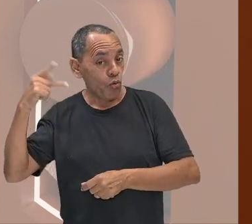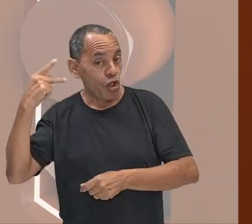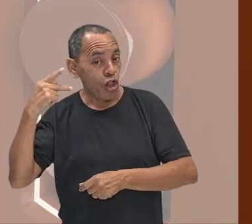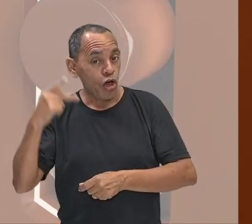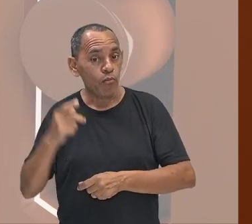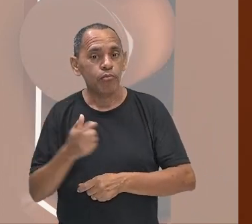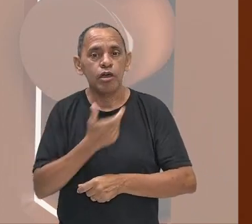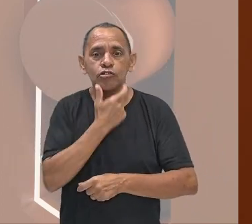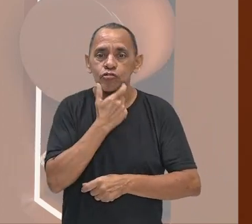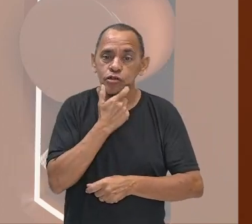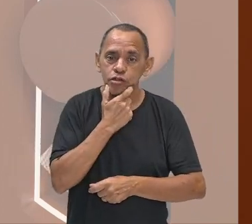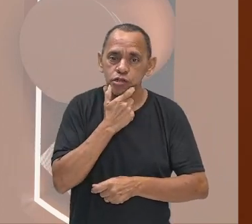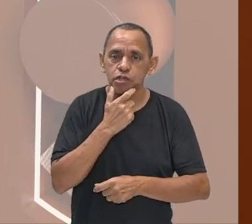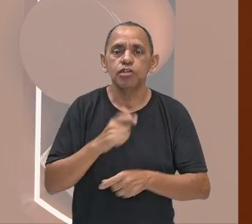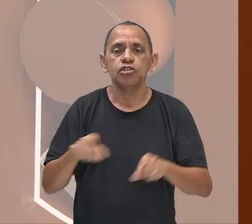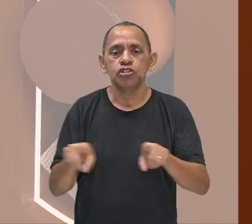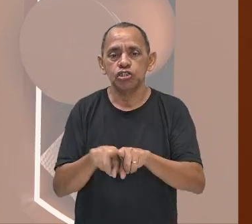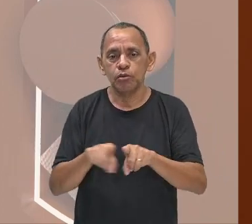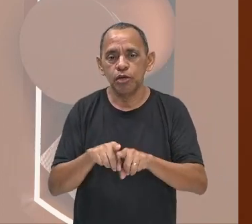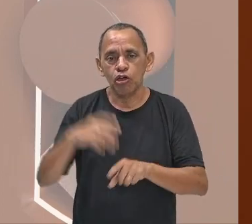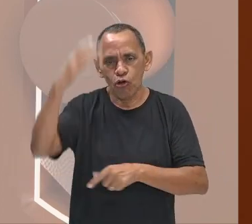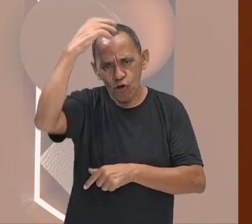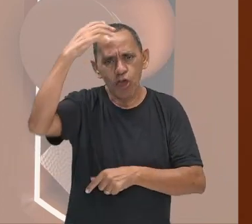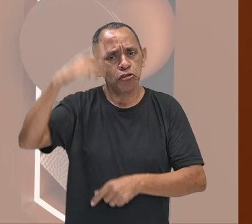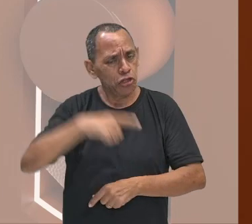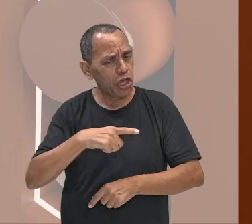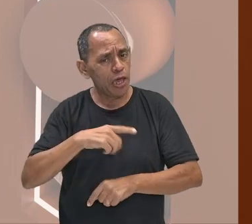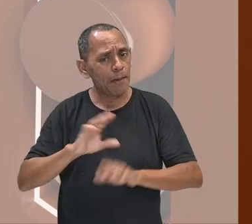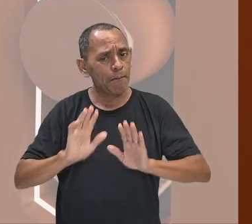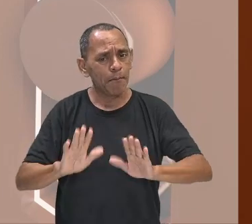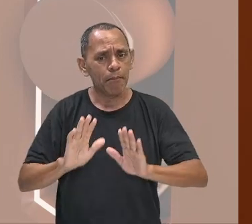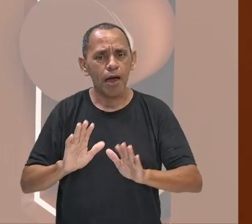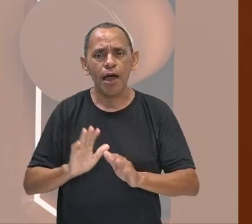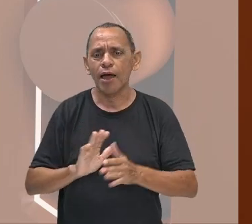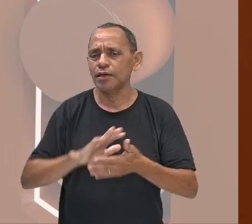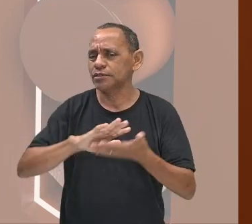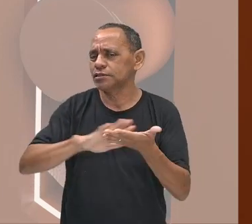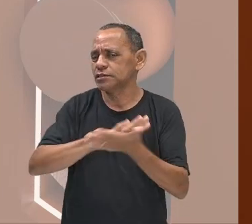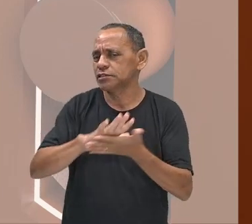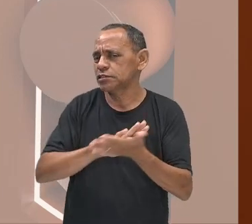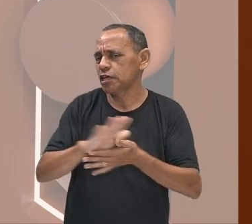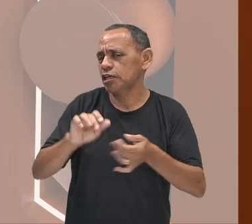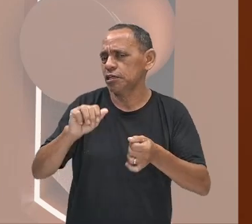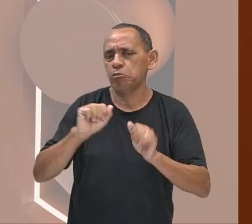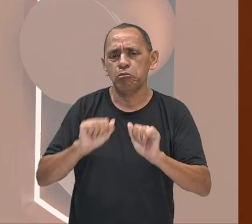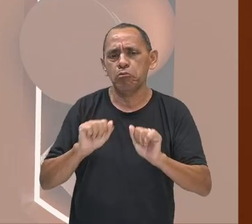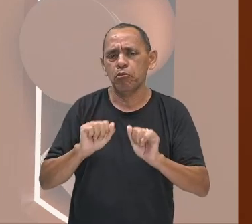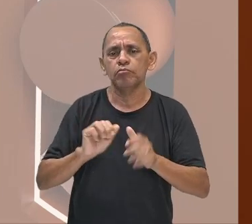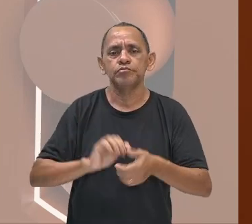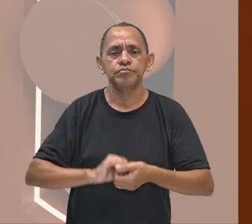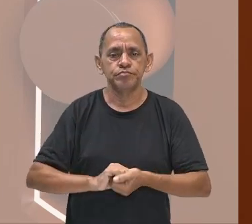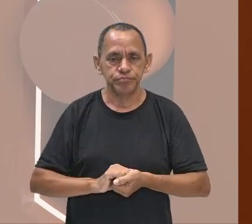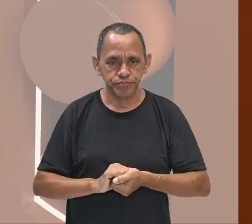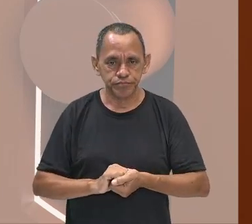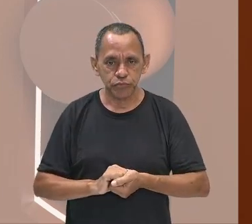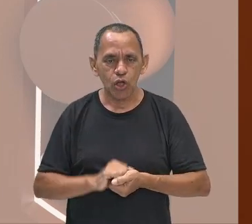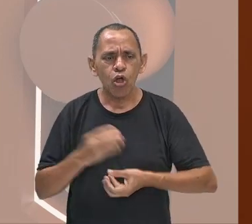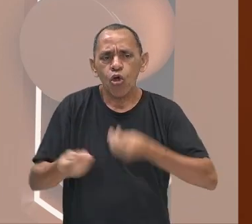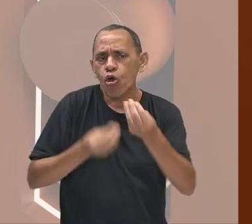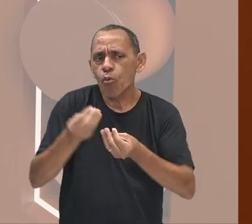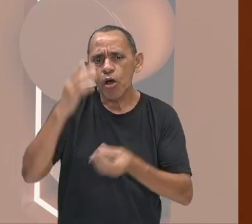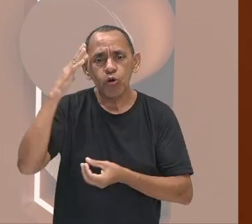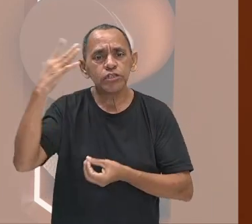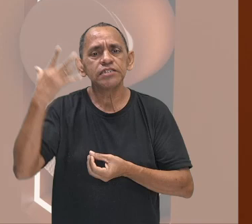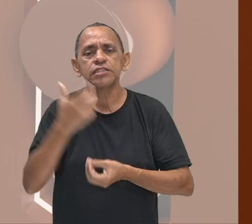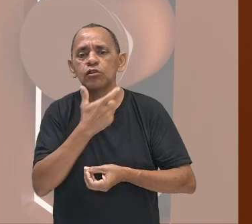existe, mas ele só reina. Quem governa é o parlamento. Como é que aconteceu isso, professor? Como a Inglaterra